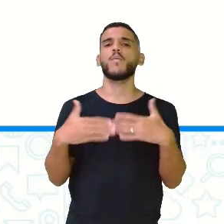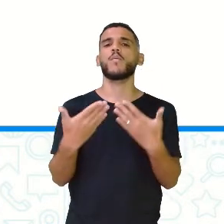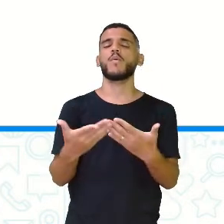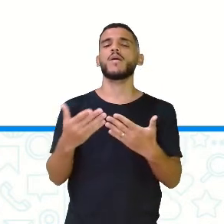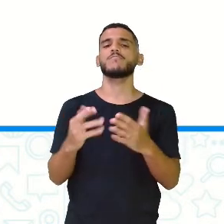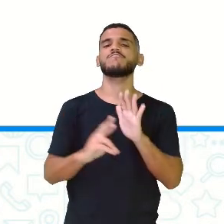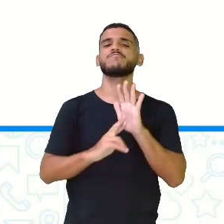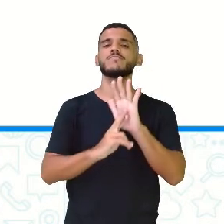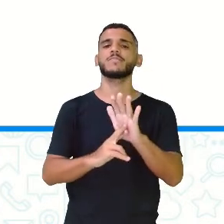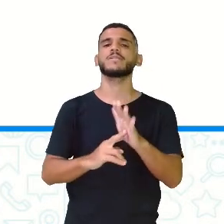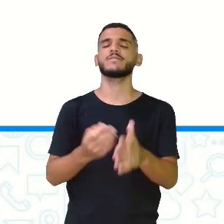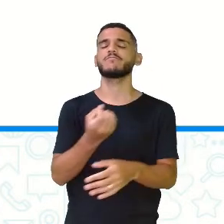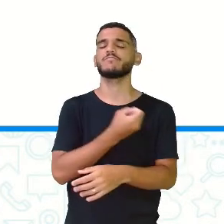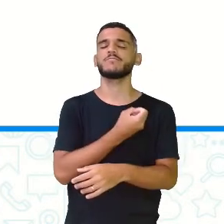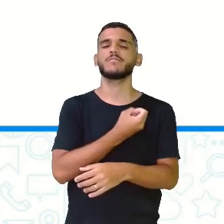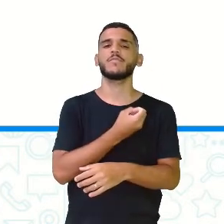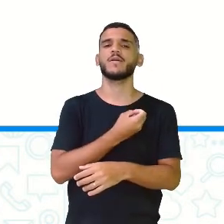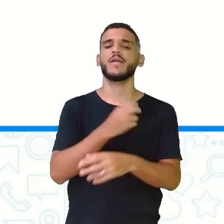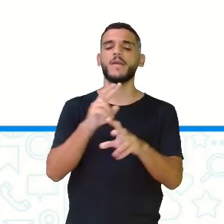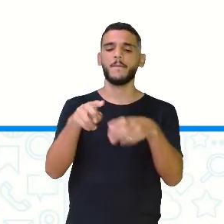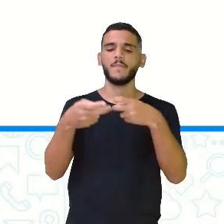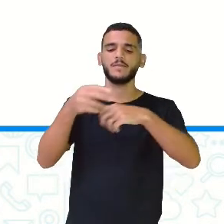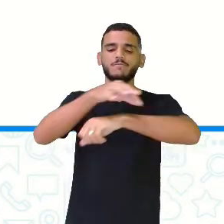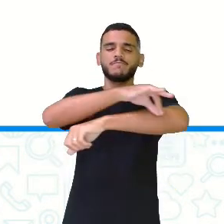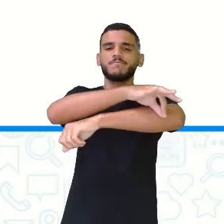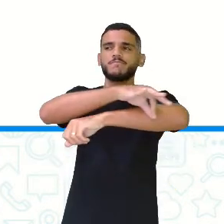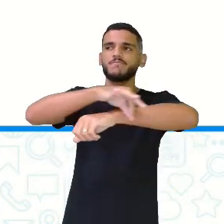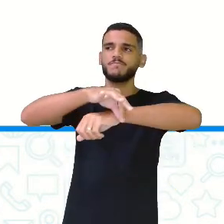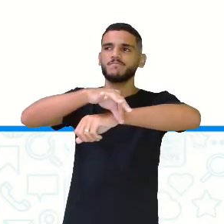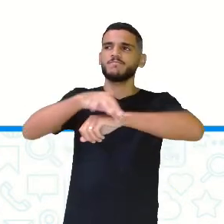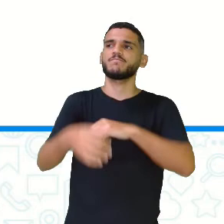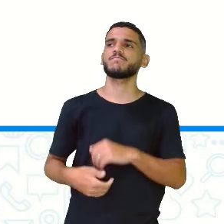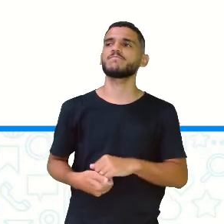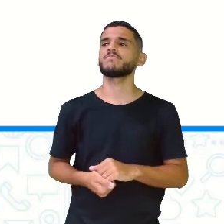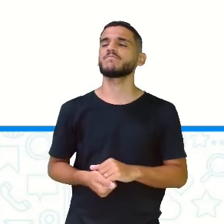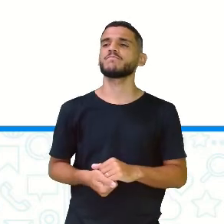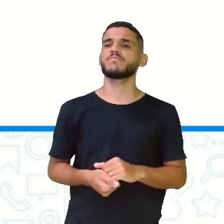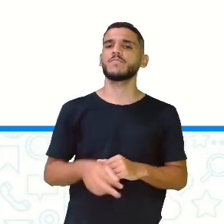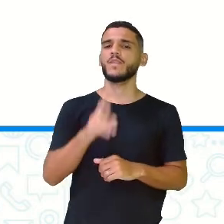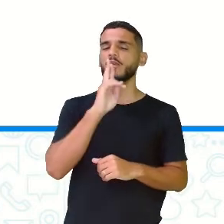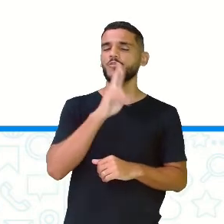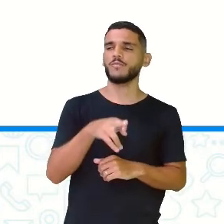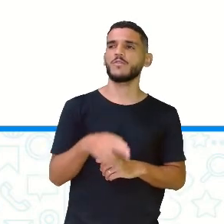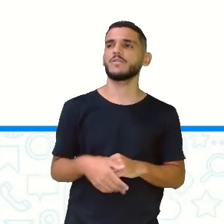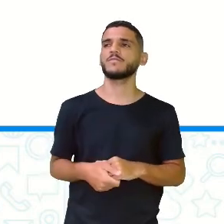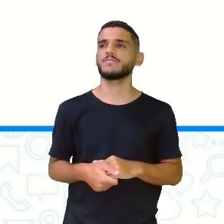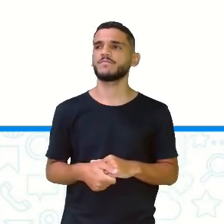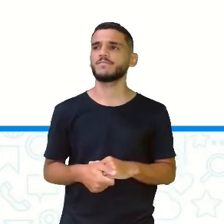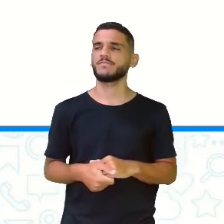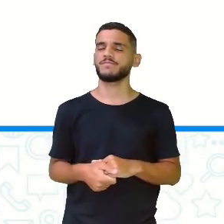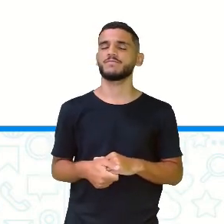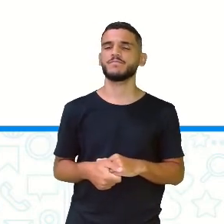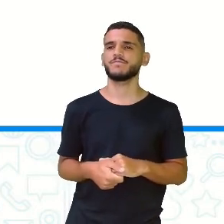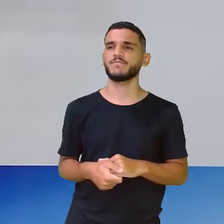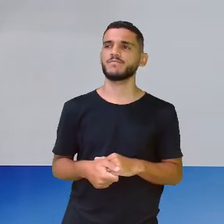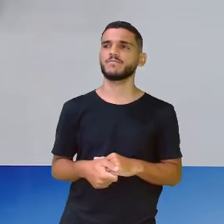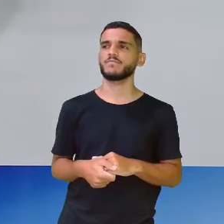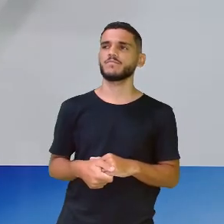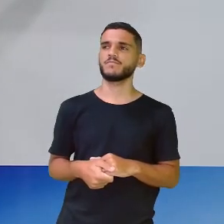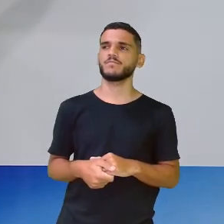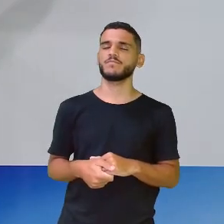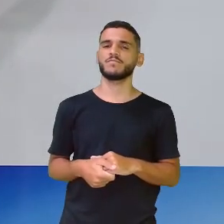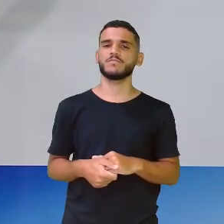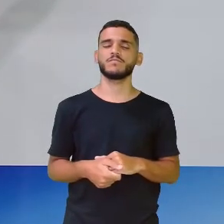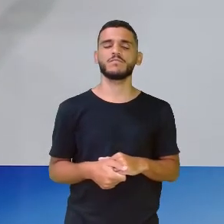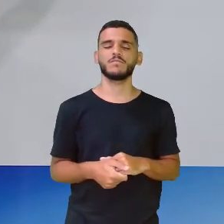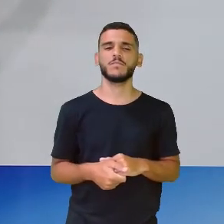encontro observando esta seta. Responde para mim. Primeiramente, essa parte aqui está dividida